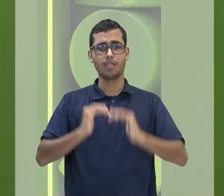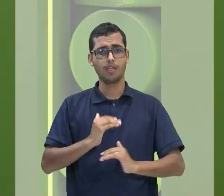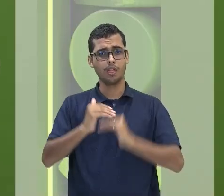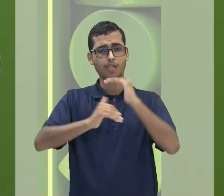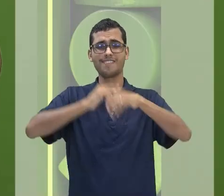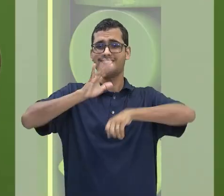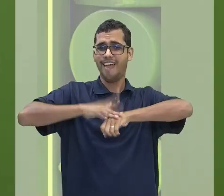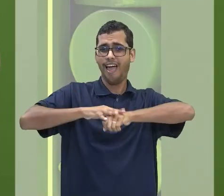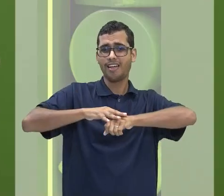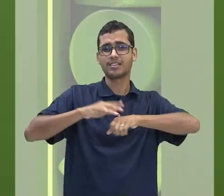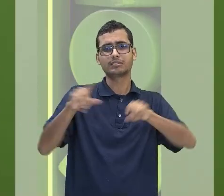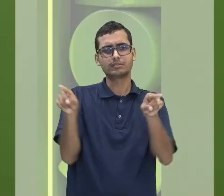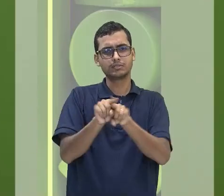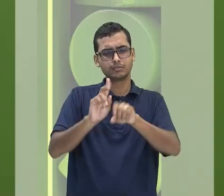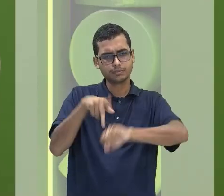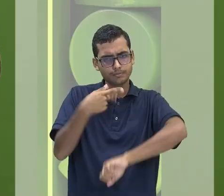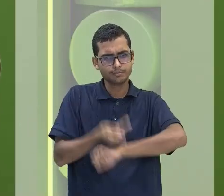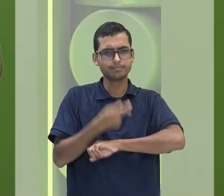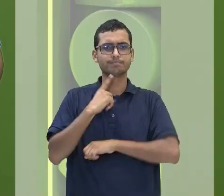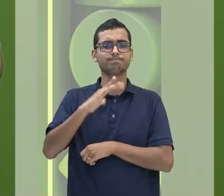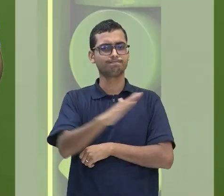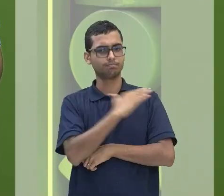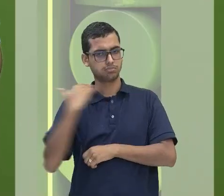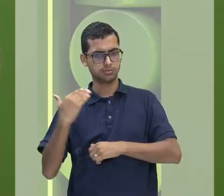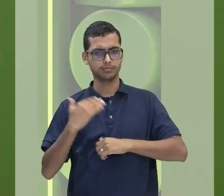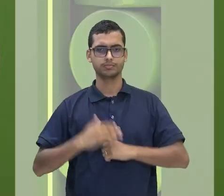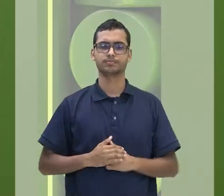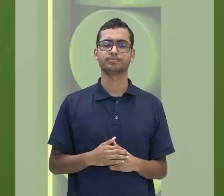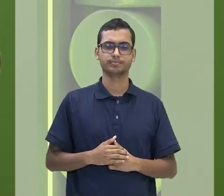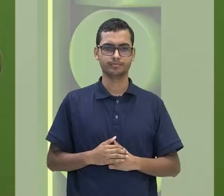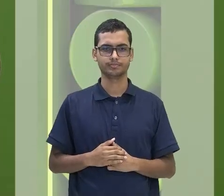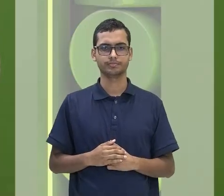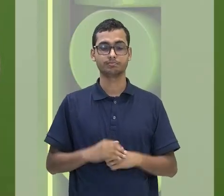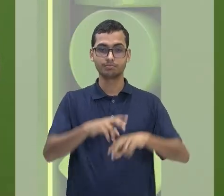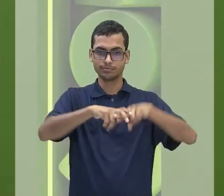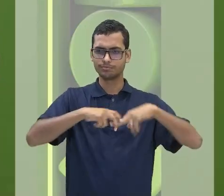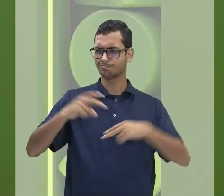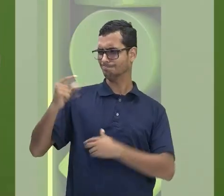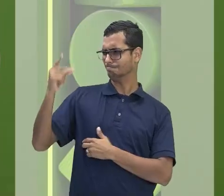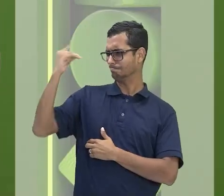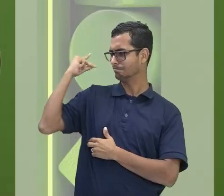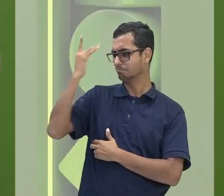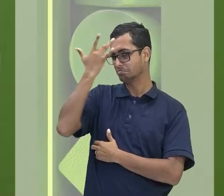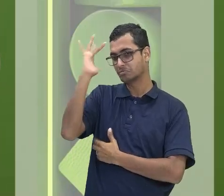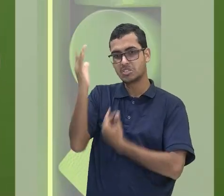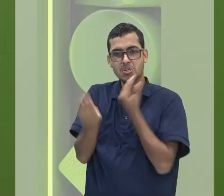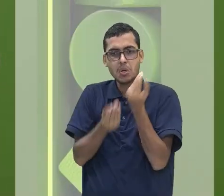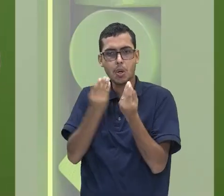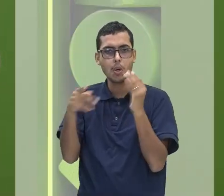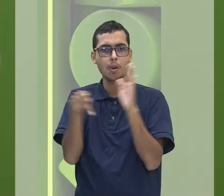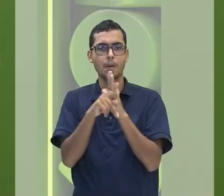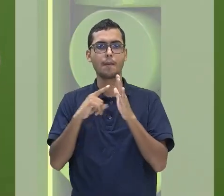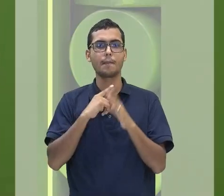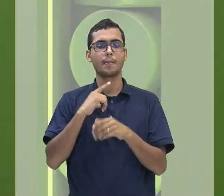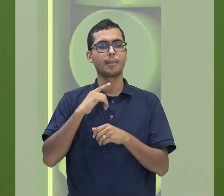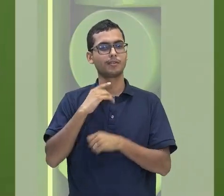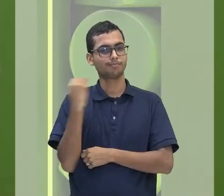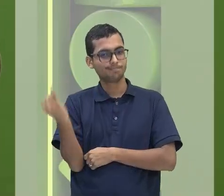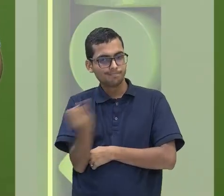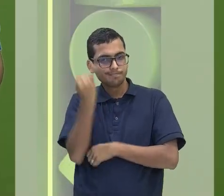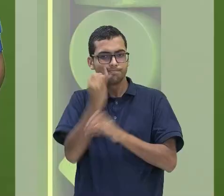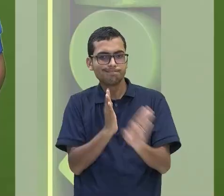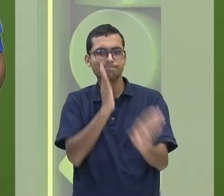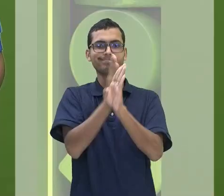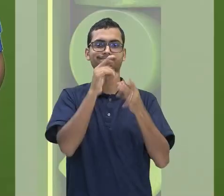uma doença que levou a ela a óbito, porque no tempo dela, ela foi ali importante justamente para descobrir